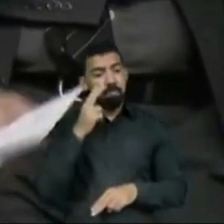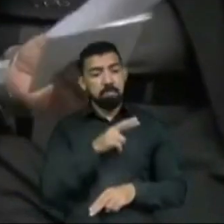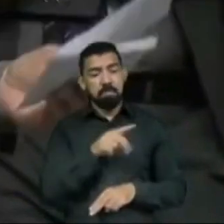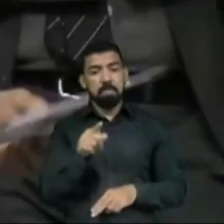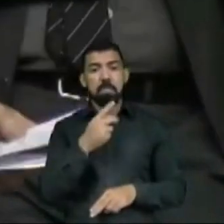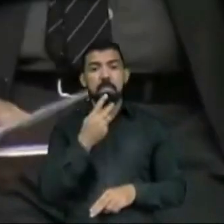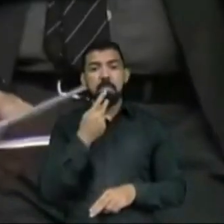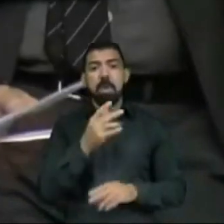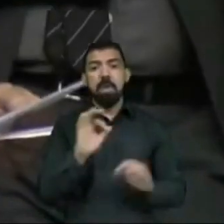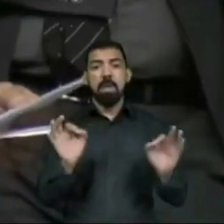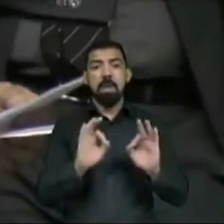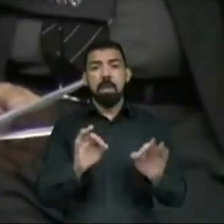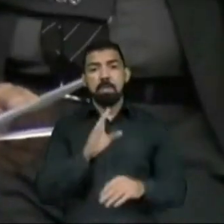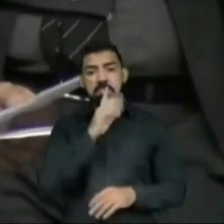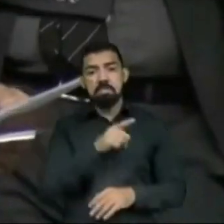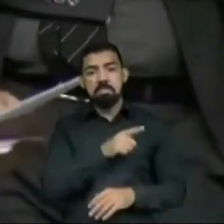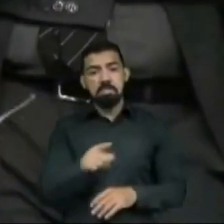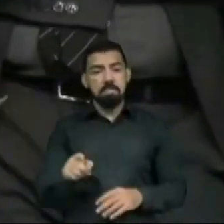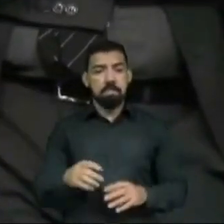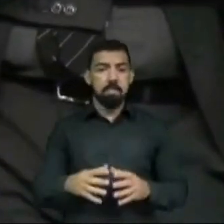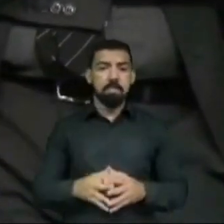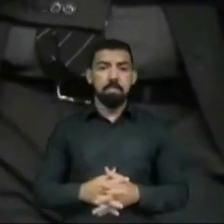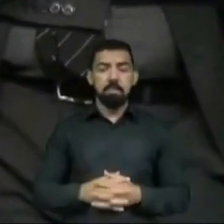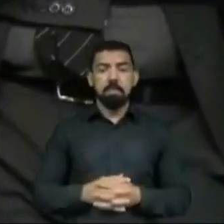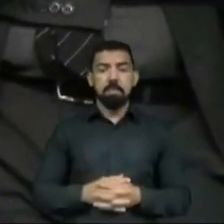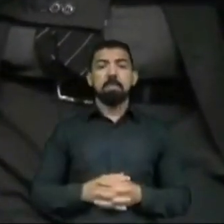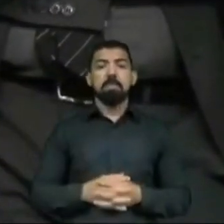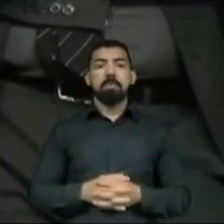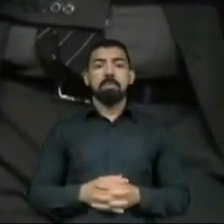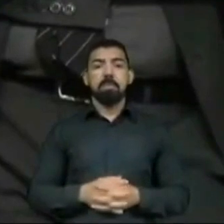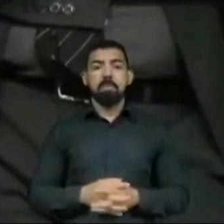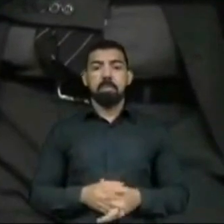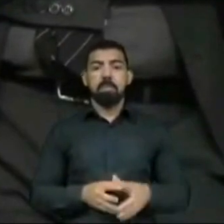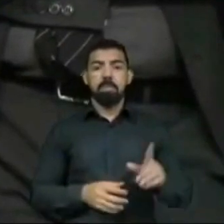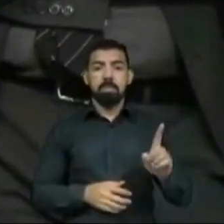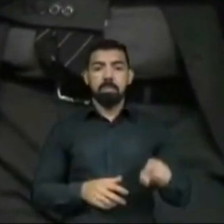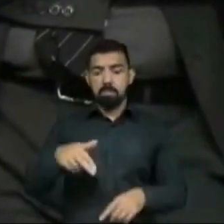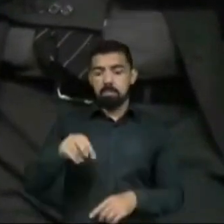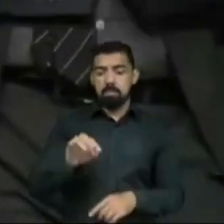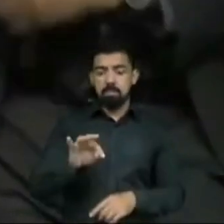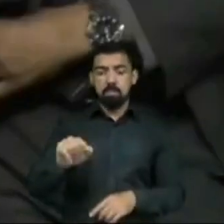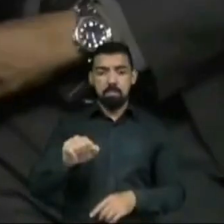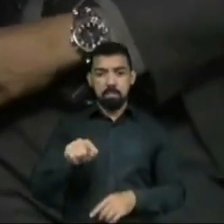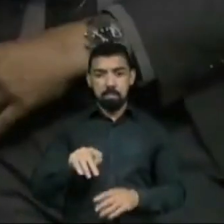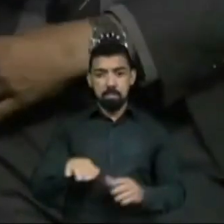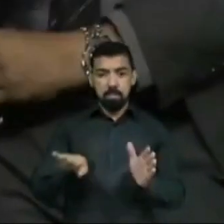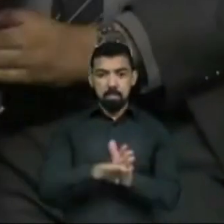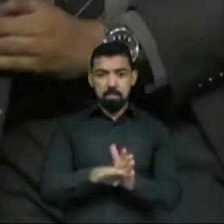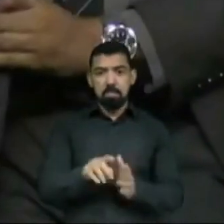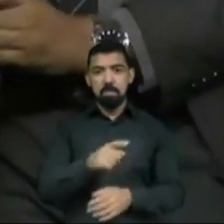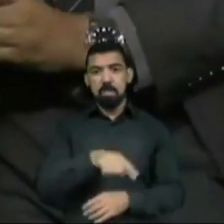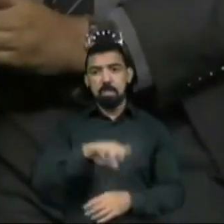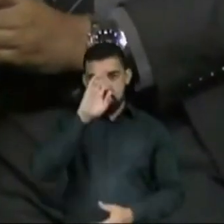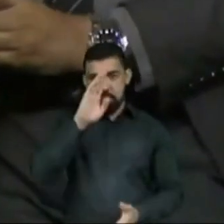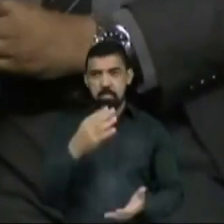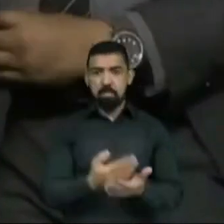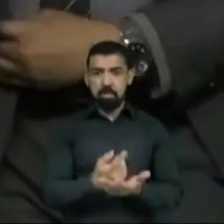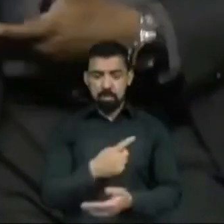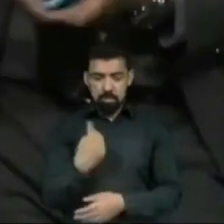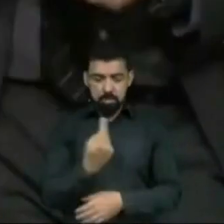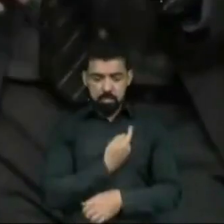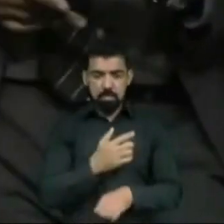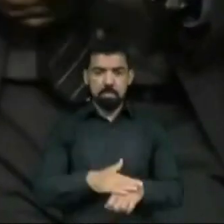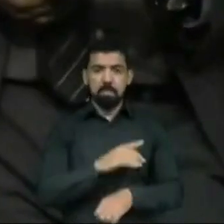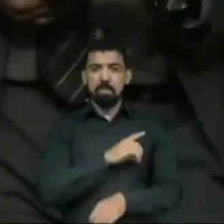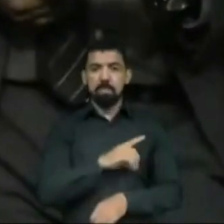se viu ninguém falar. É uma nota que chega a nós, porque eles confiam em nós